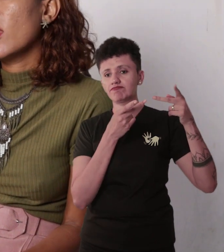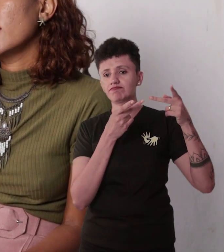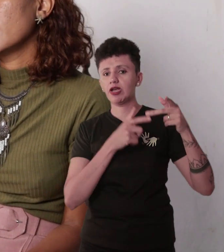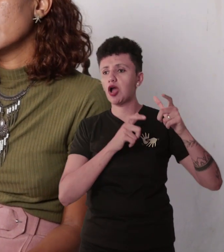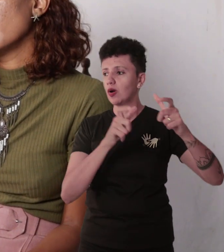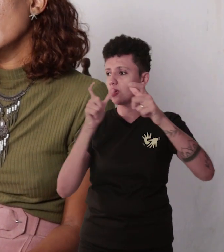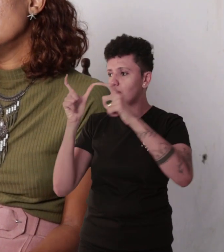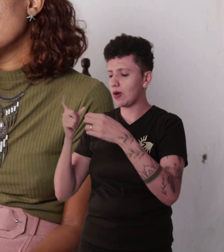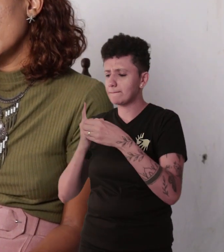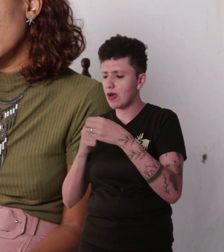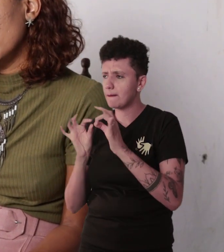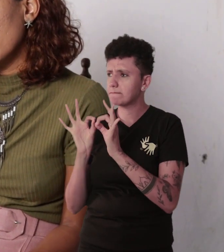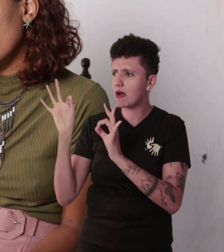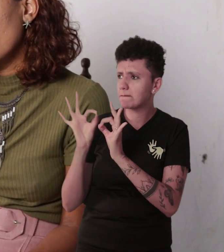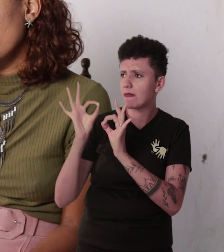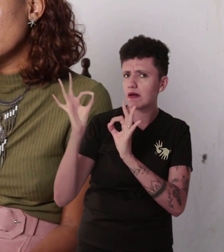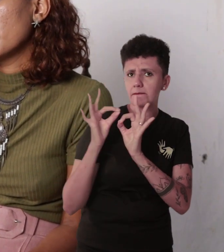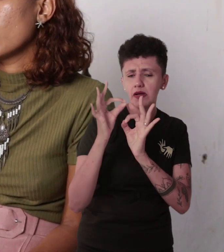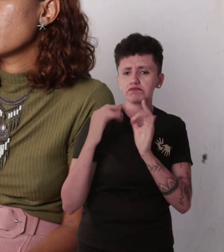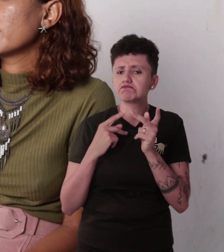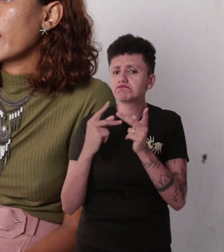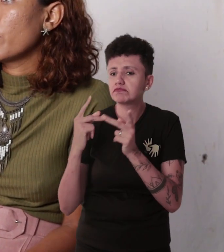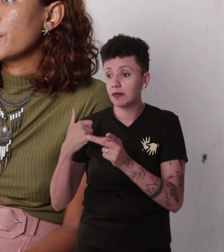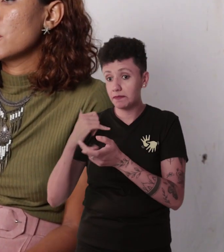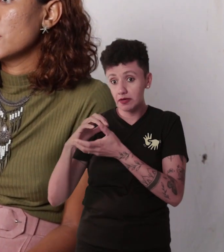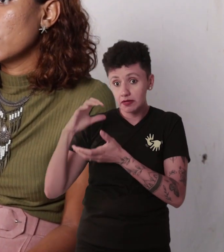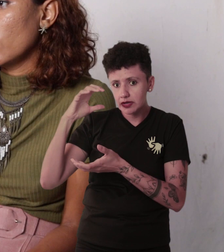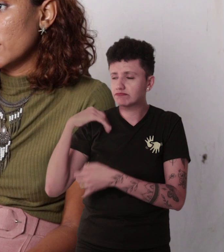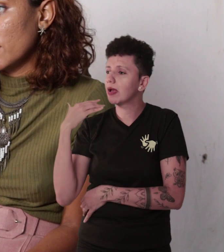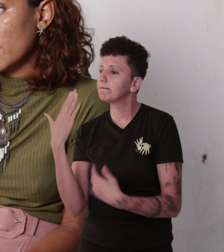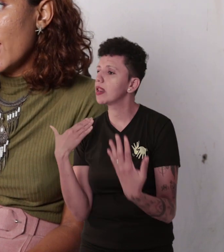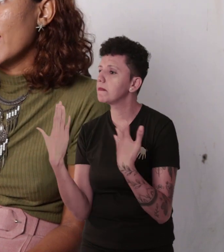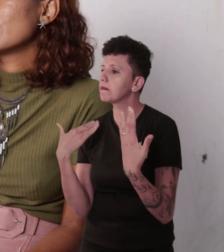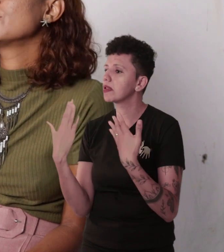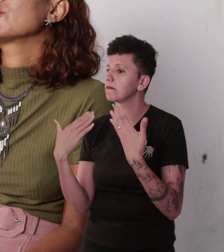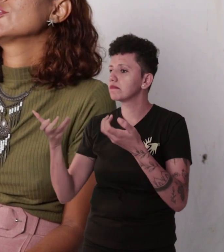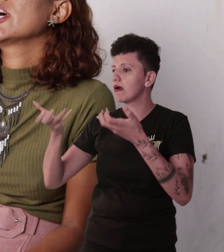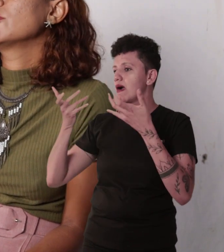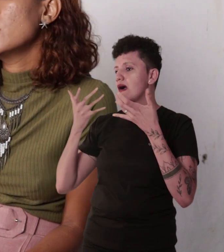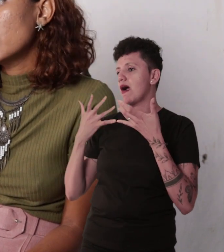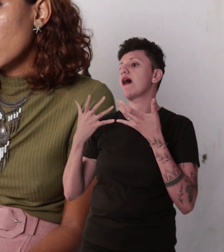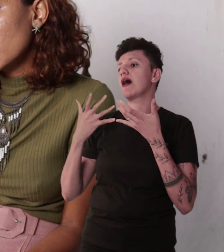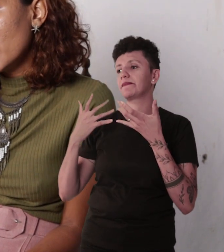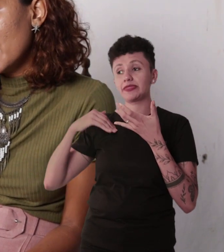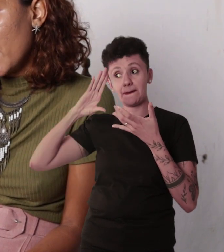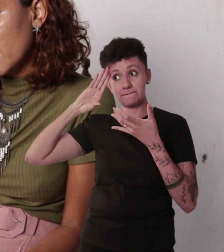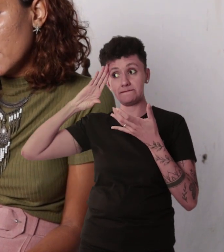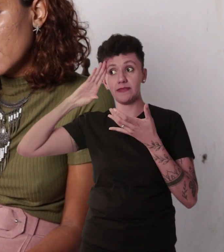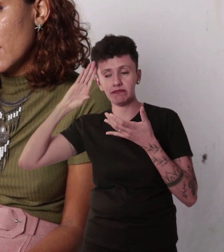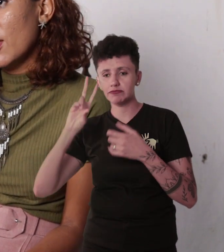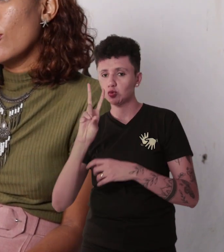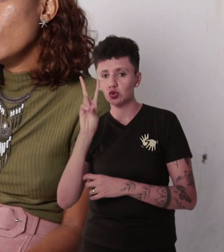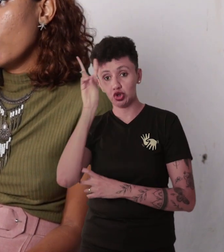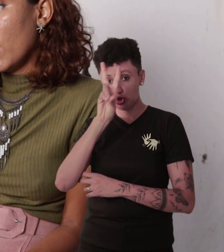essas localidades mais distantes e você for conversar com pessoas idosas, elas vão te contar duas histórias